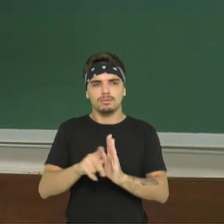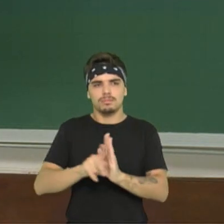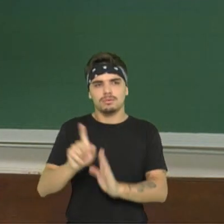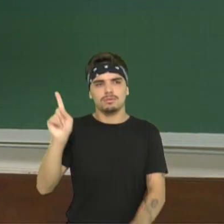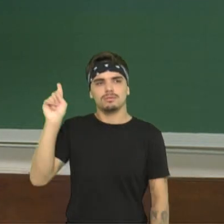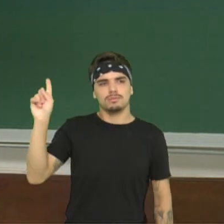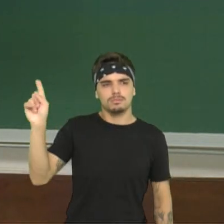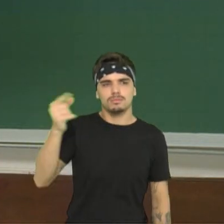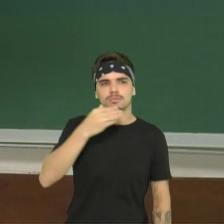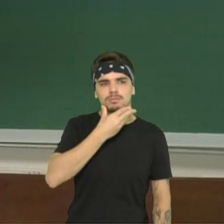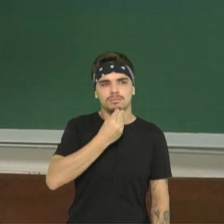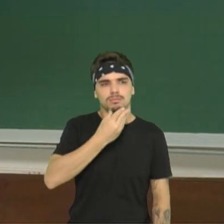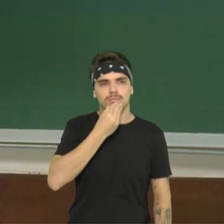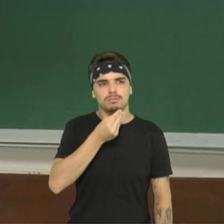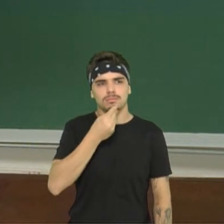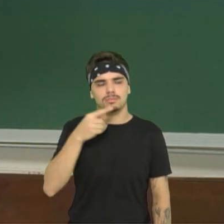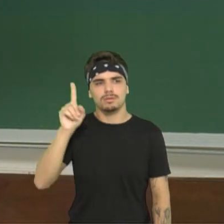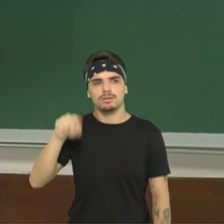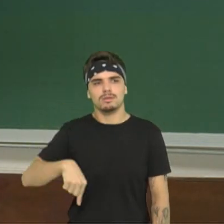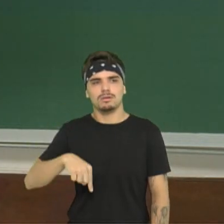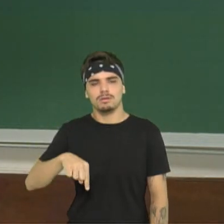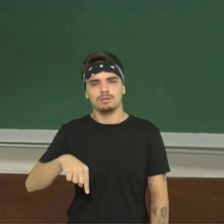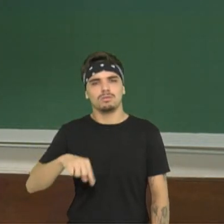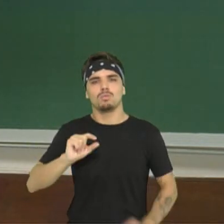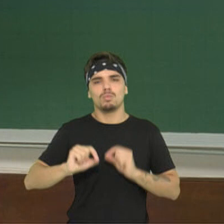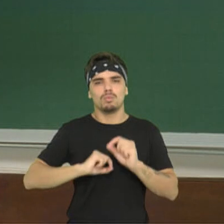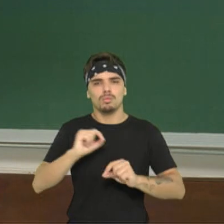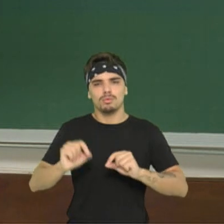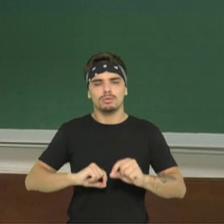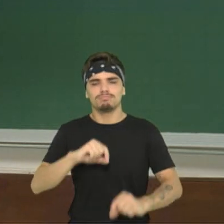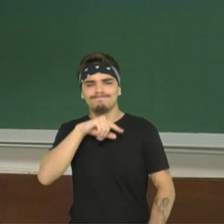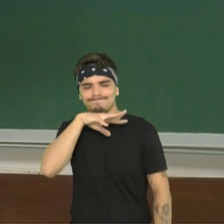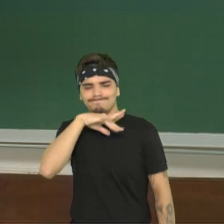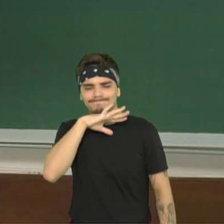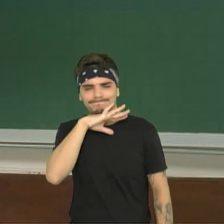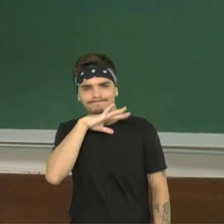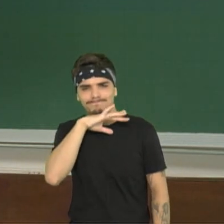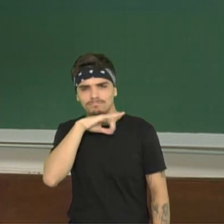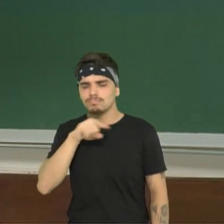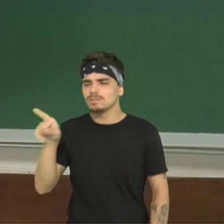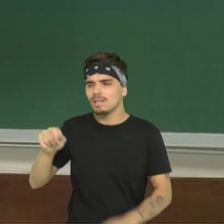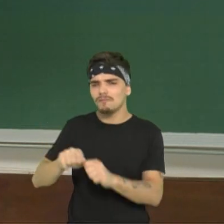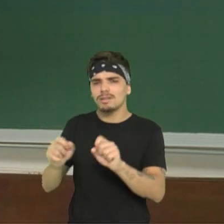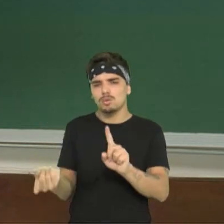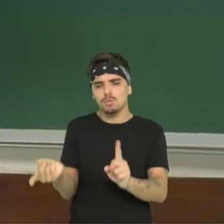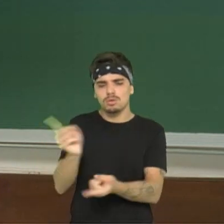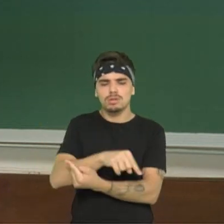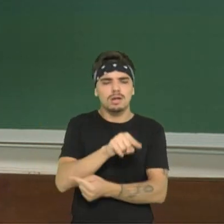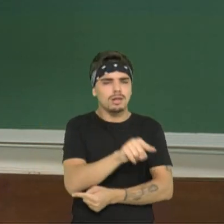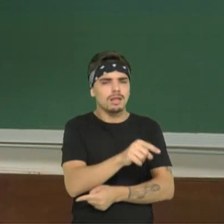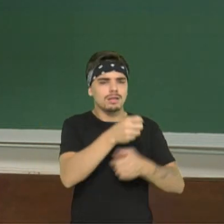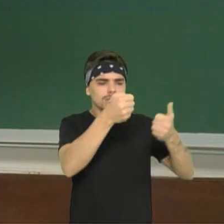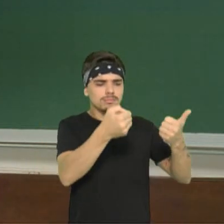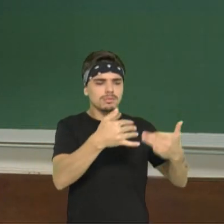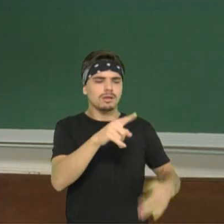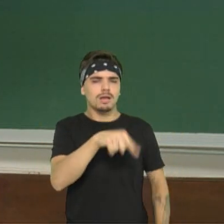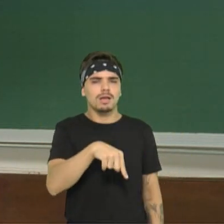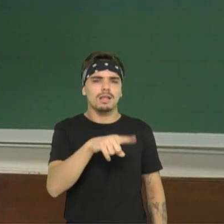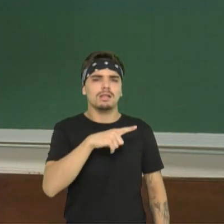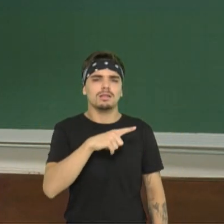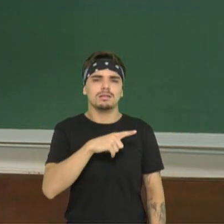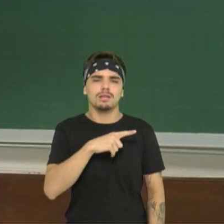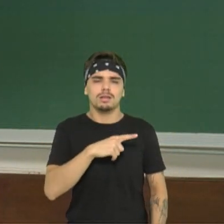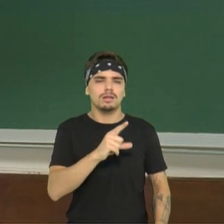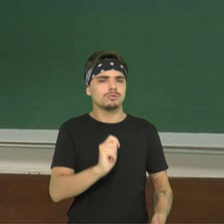esse homem que está aqui do lado, como uma espécie de monstro. E o que ela faz é justamente o contrário. Ela fala, olha, ele é um burocrata,